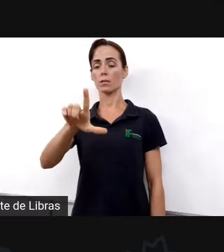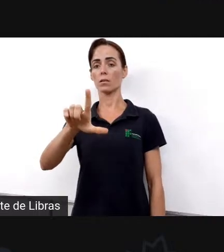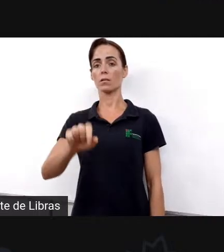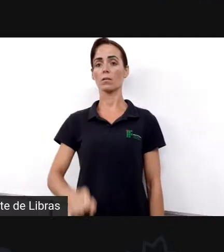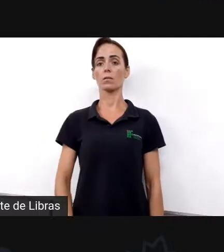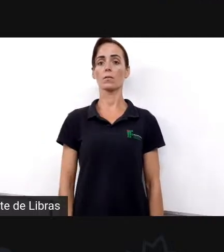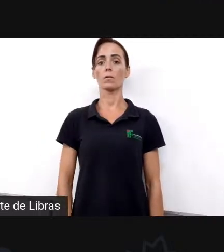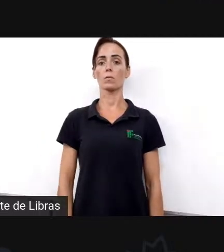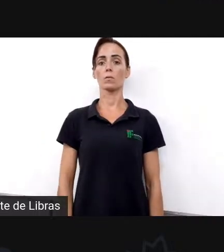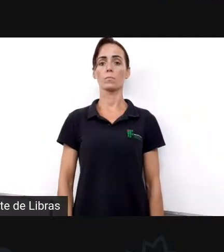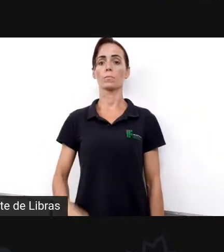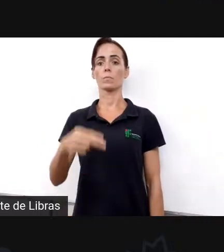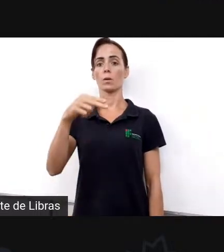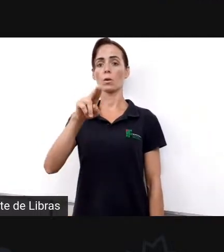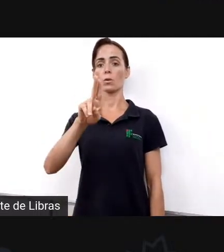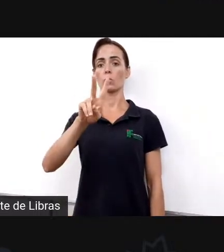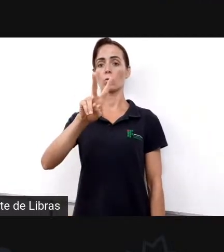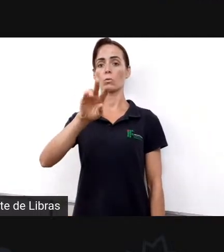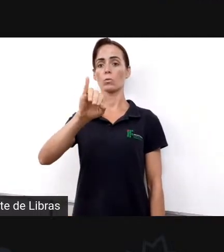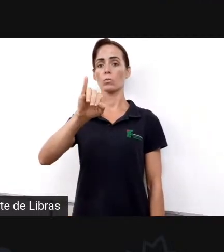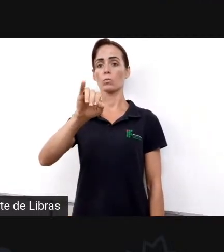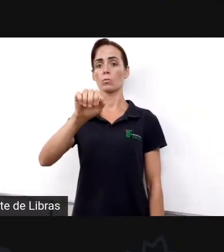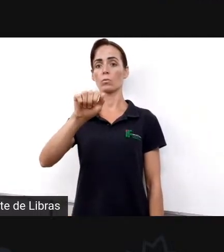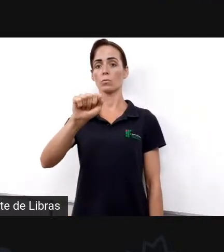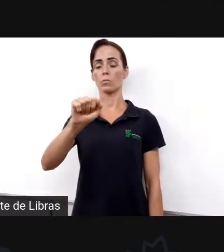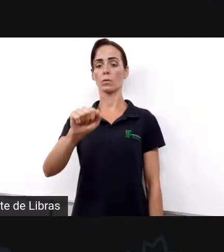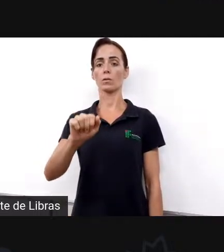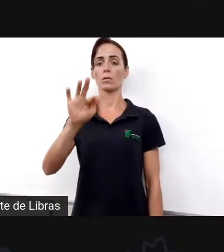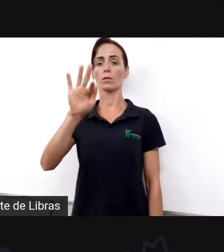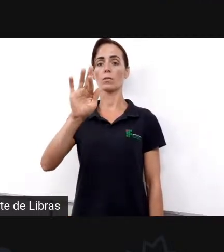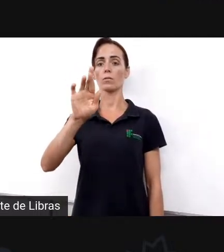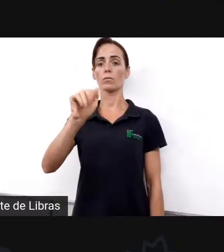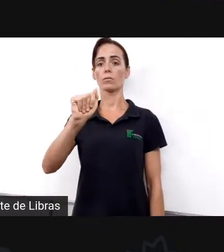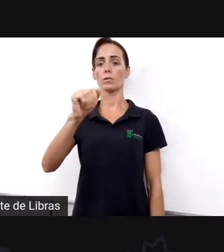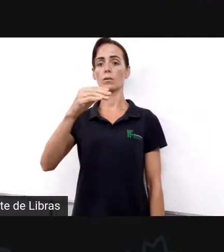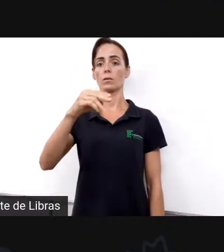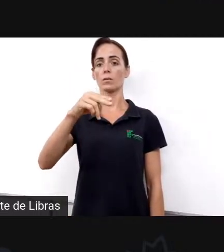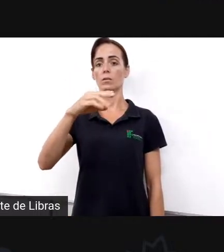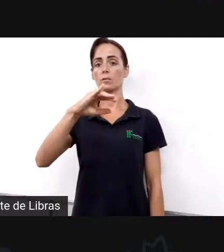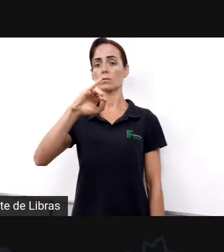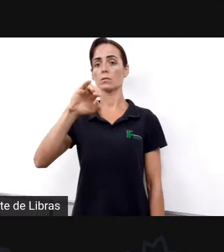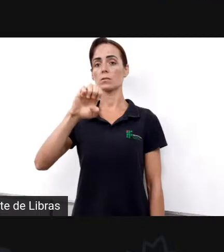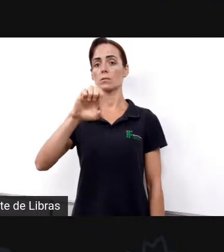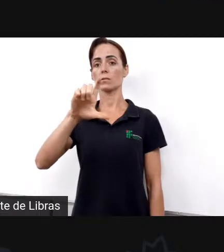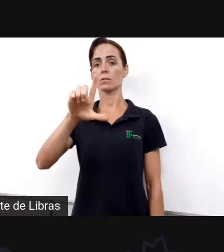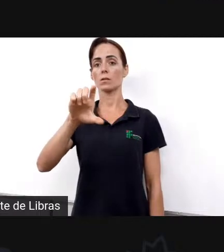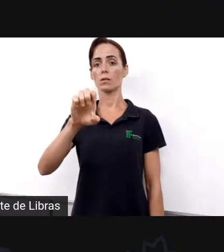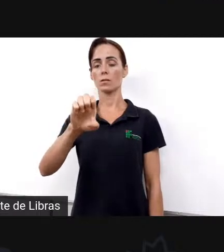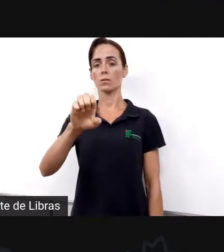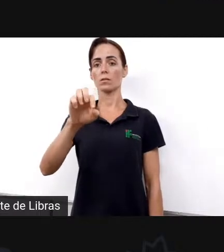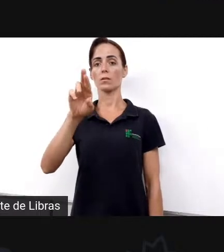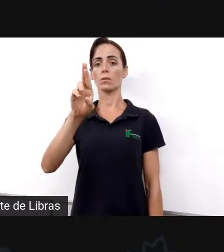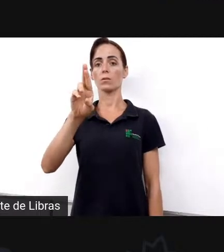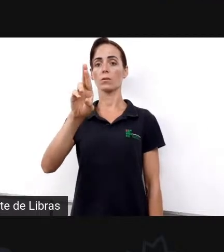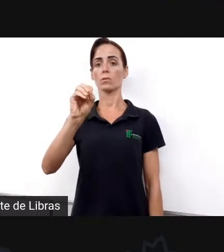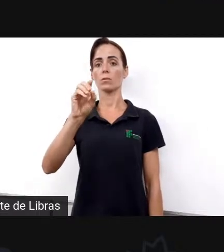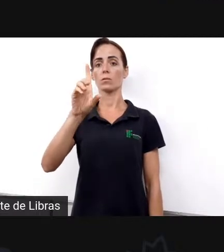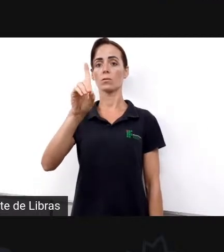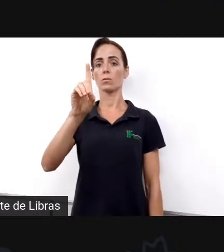Núvia Kim, a senhora Franciele Forigo, o senhor Rodrigo